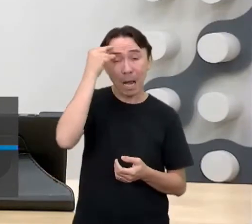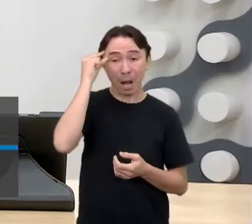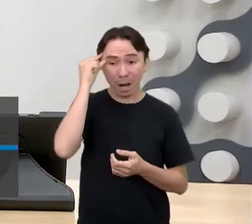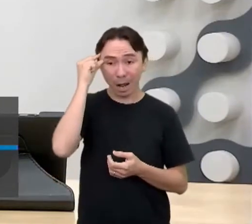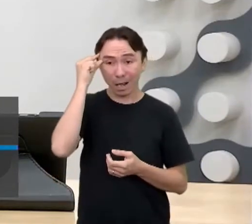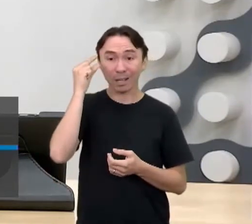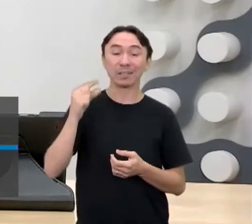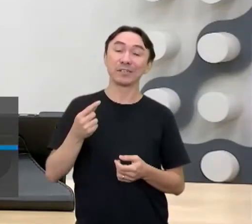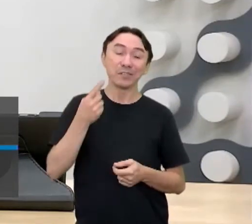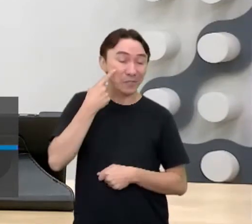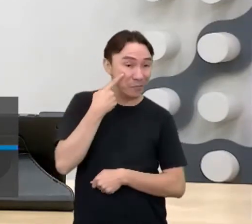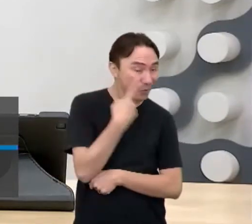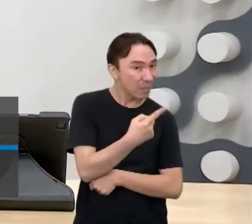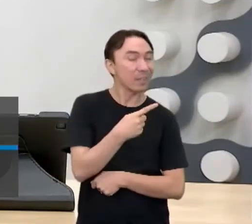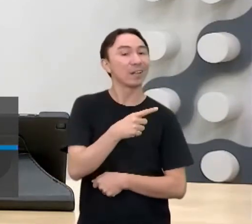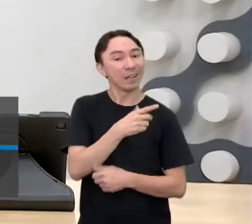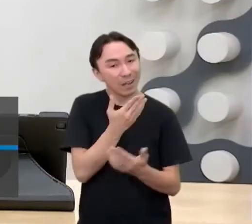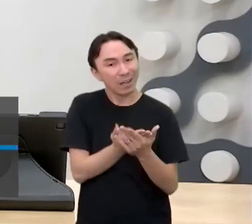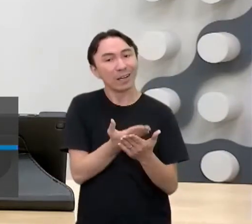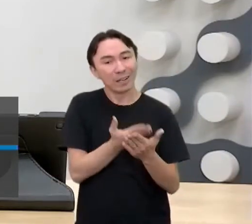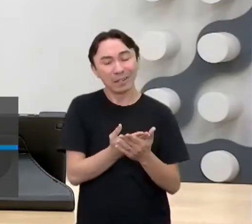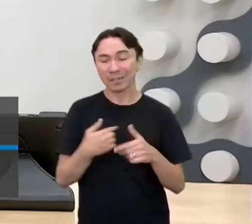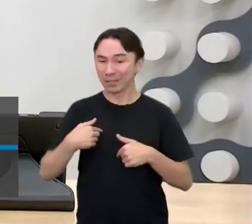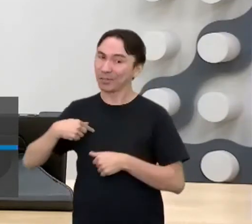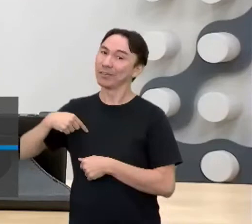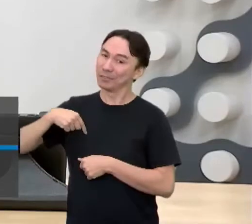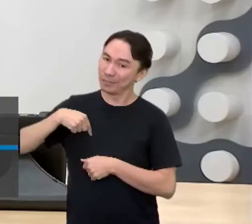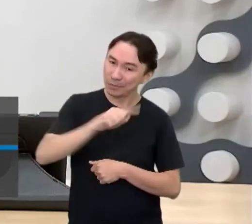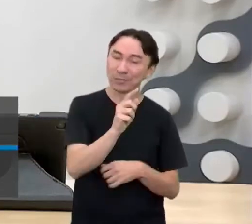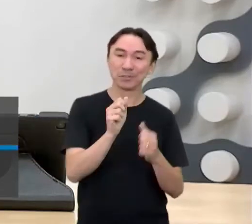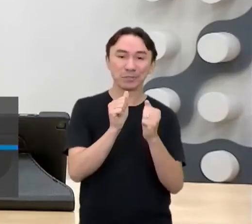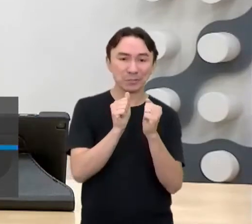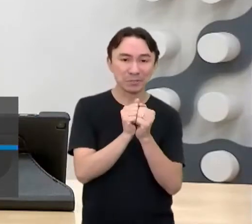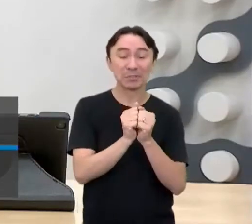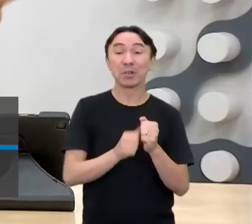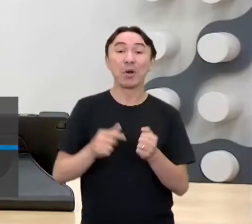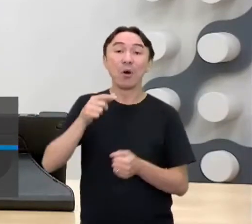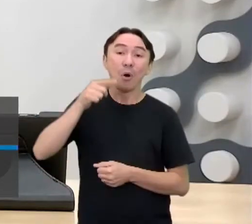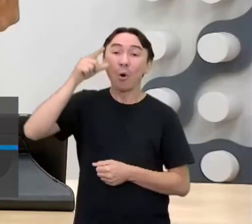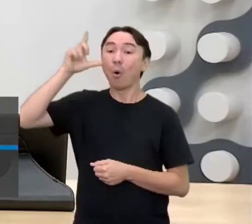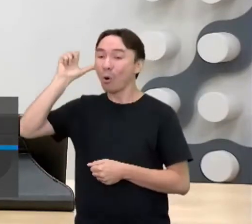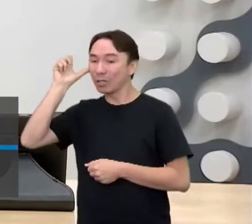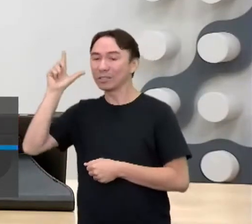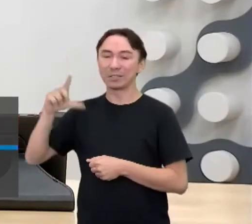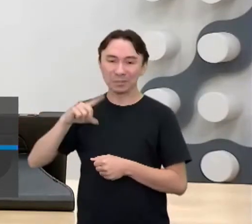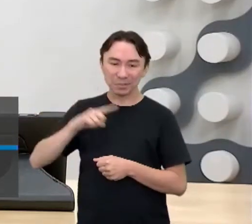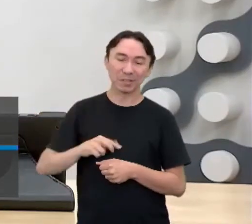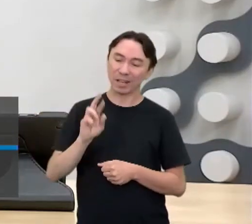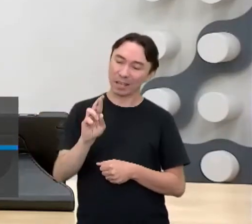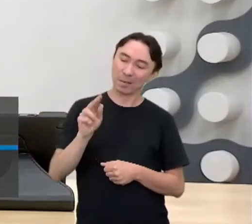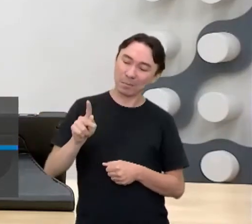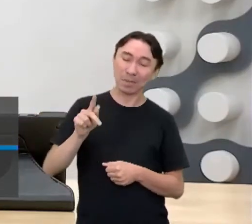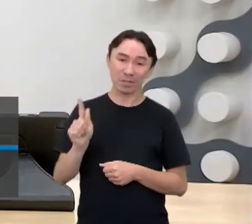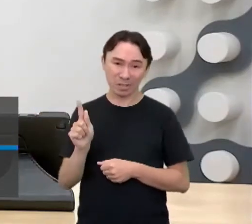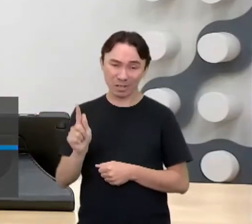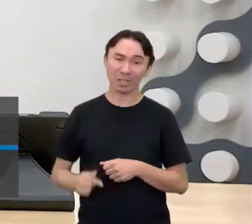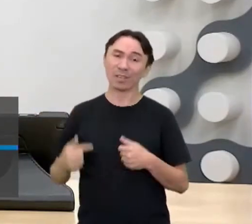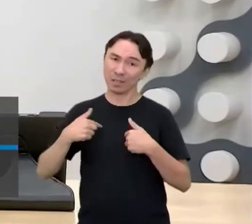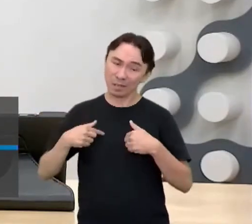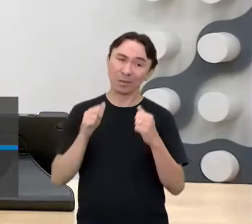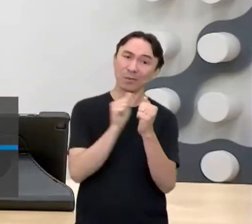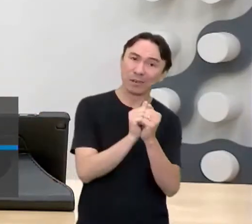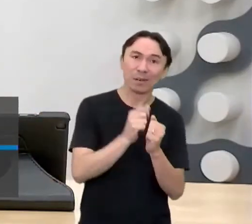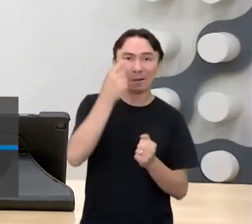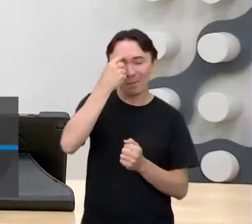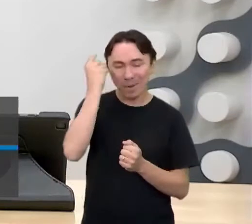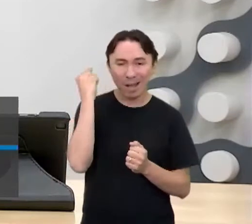lá a aula dela, porque eu estou lá, inclusive ontem estive jogando RPG, eu, Ed, ela, e para vocês verem como é que